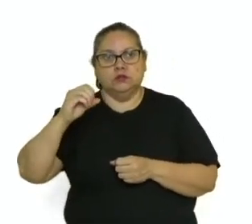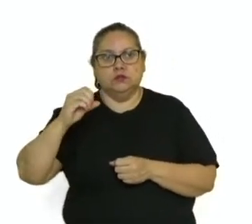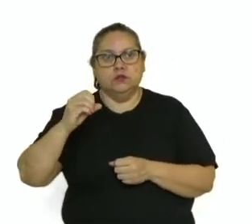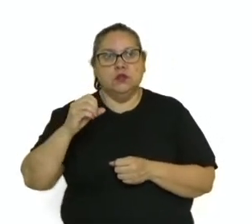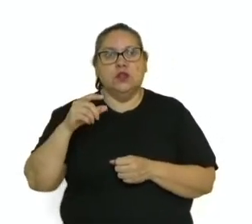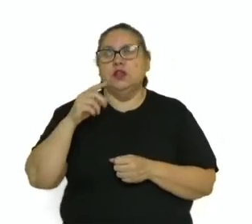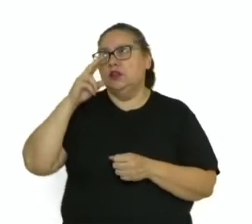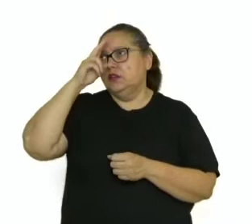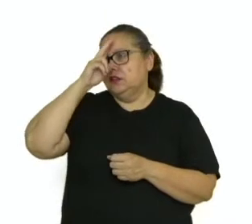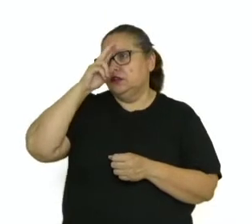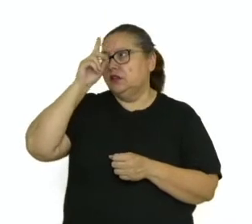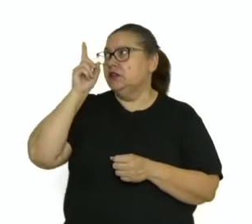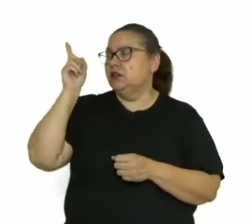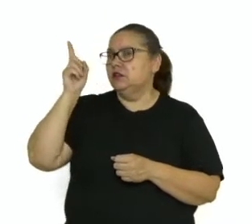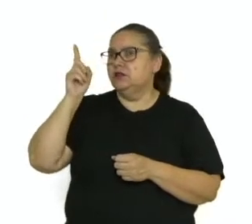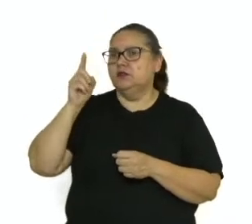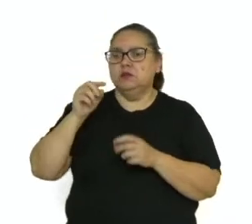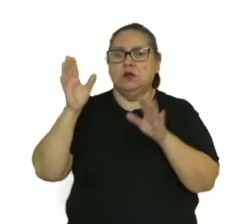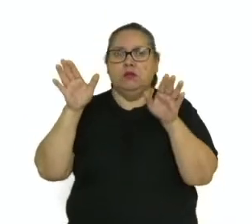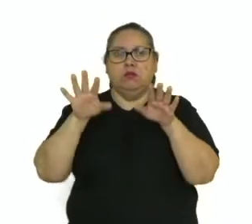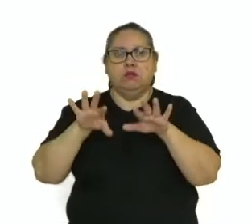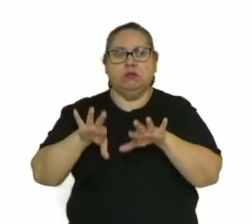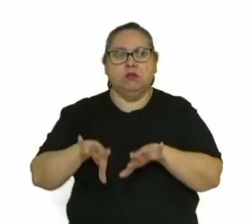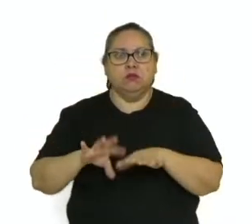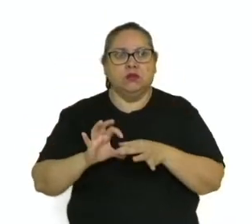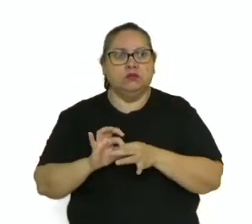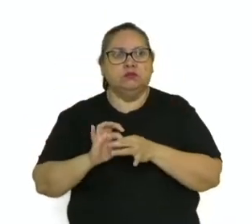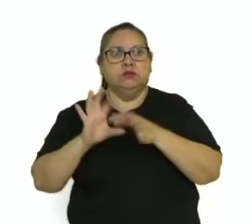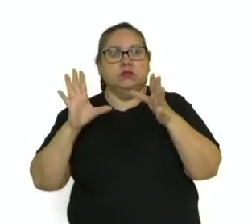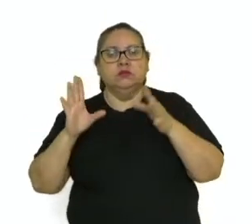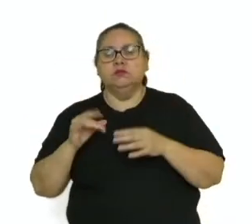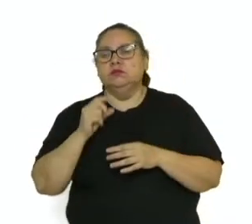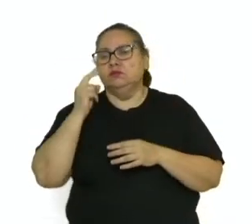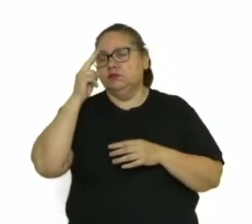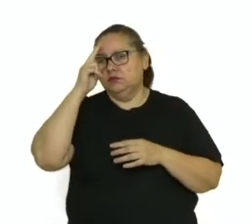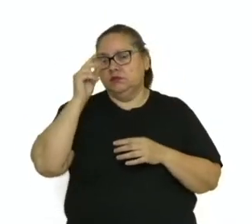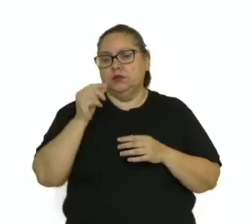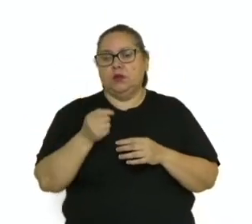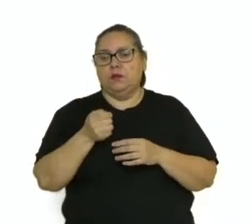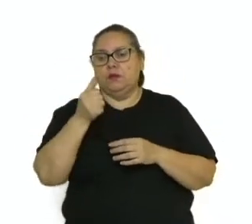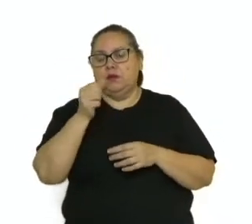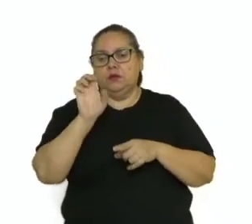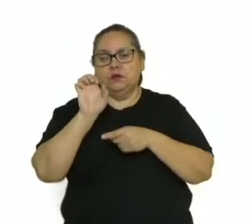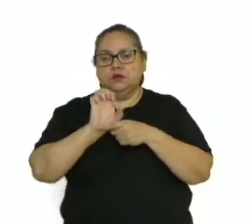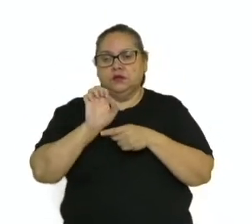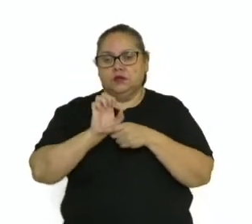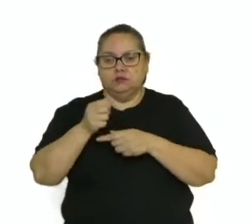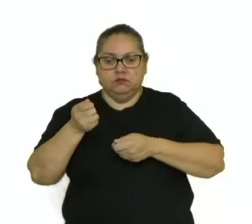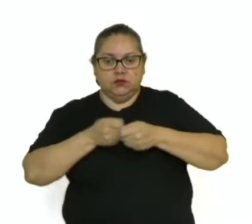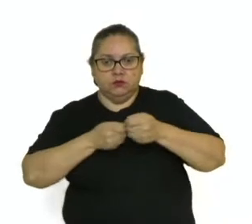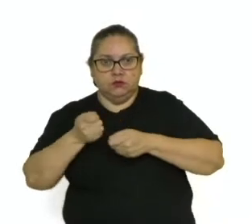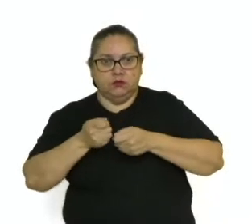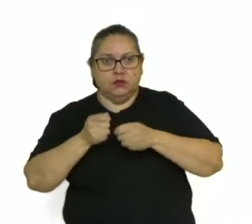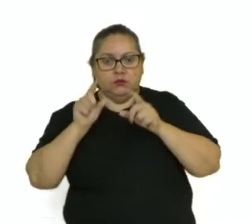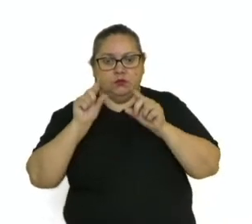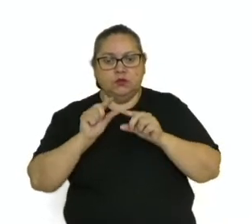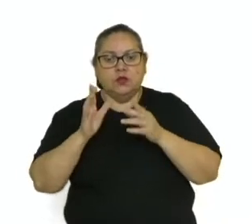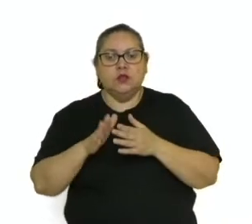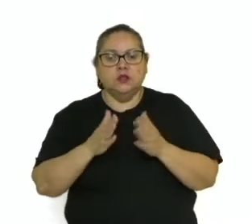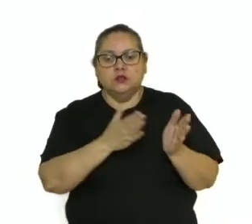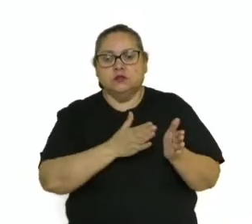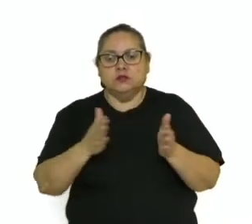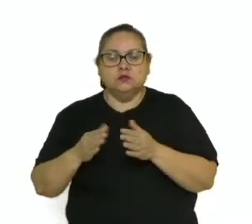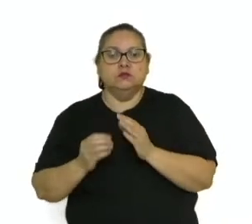em benefício do neoliberalismo, que retomava o ideal da mínima participação do Estado na economia. Nesse período